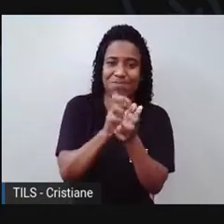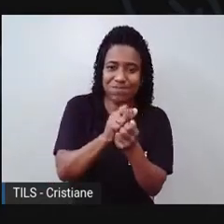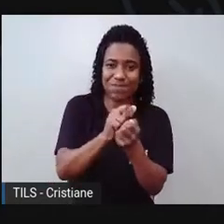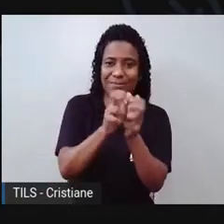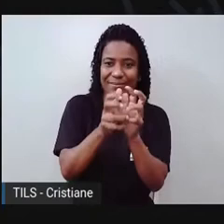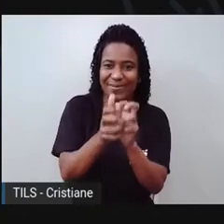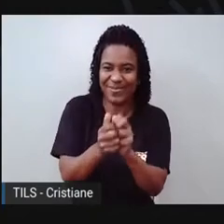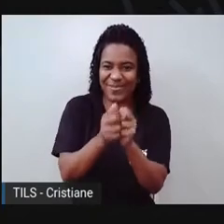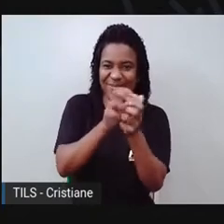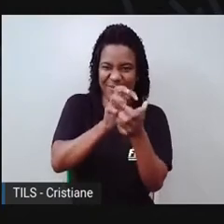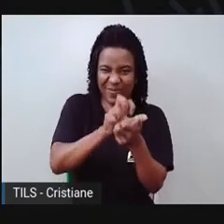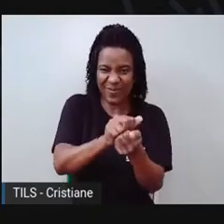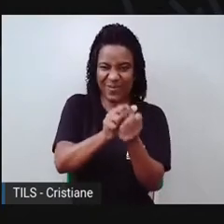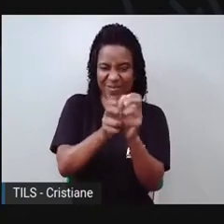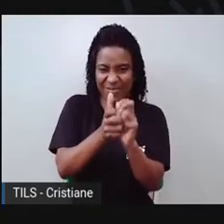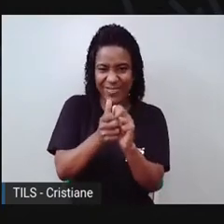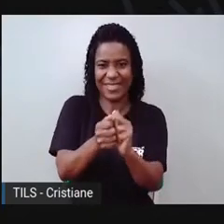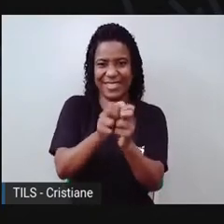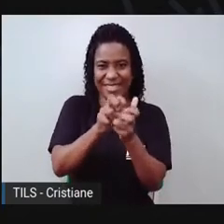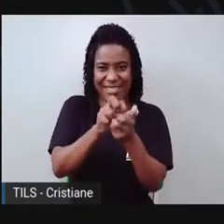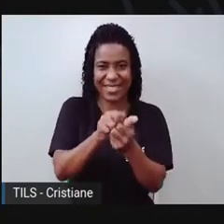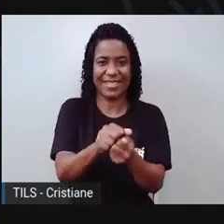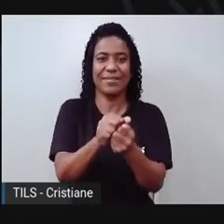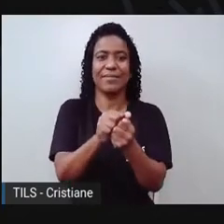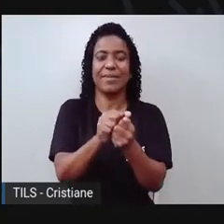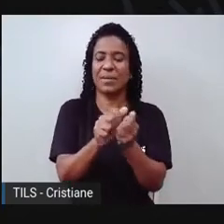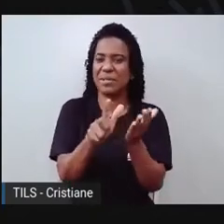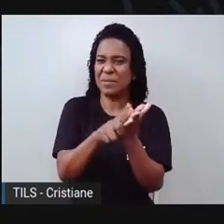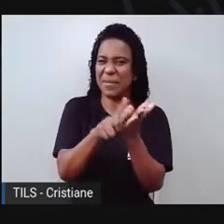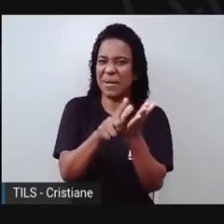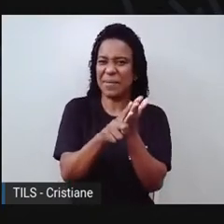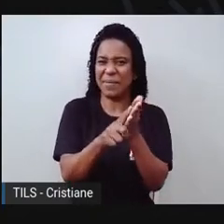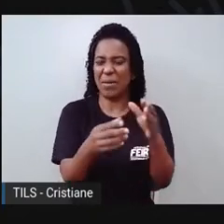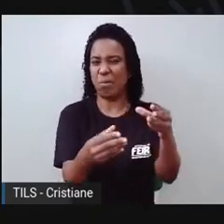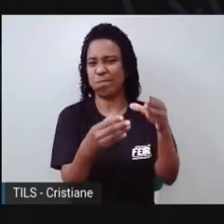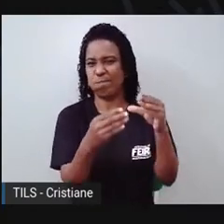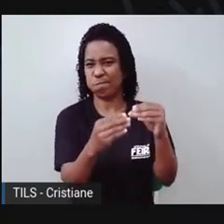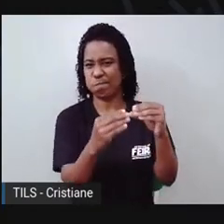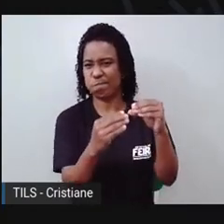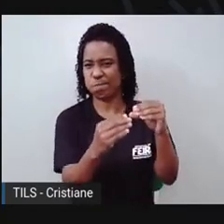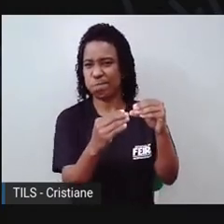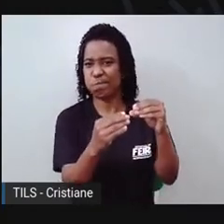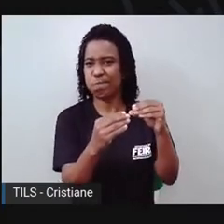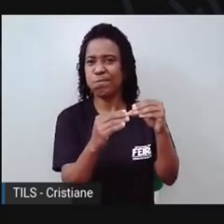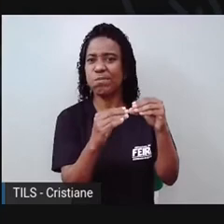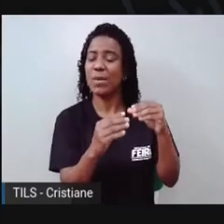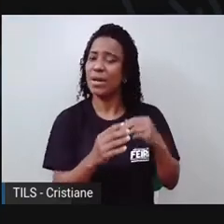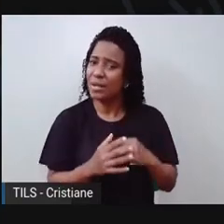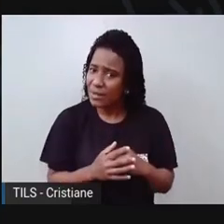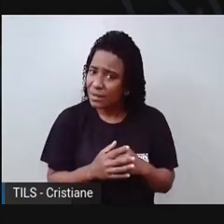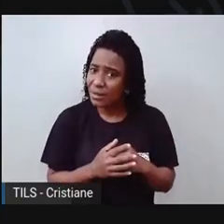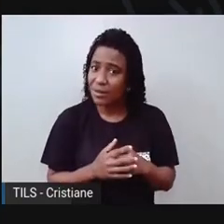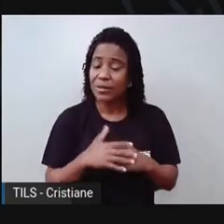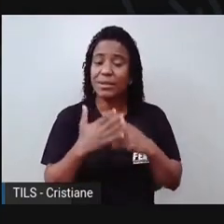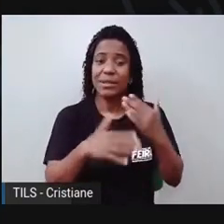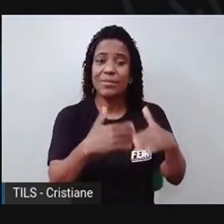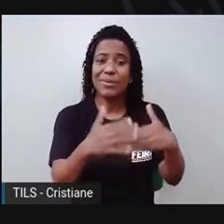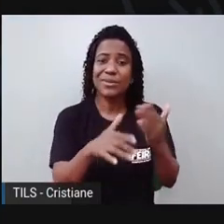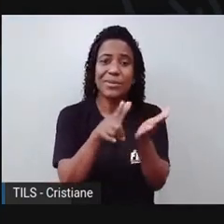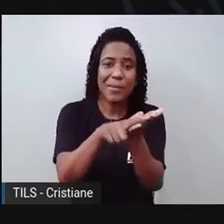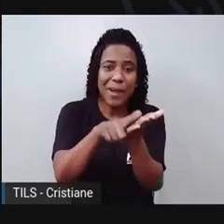a origem do papel. Só que ficou o papel muito grosseiro, muito pesado, né? E com o tempo, o papel foi